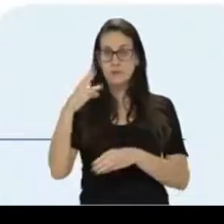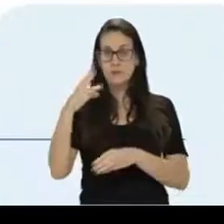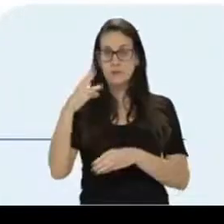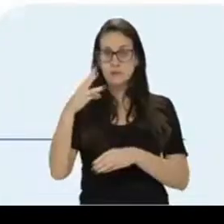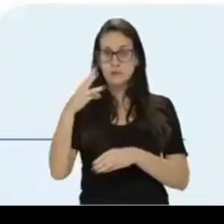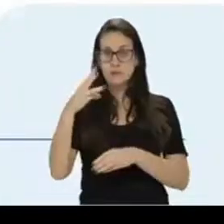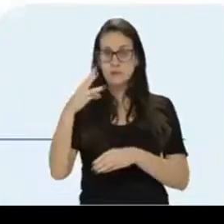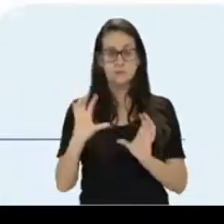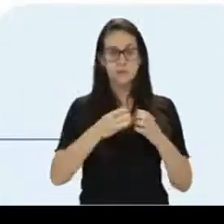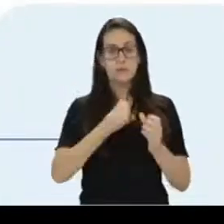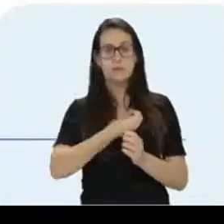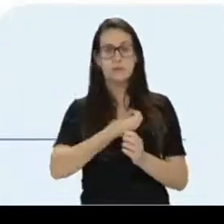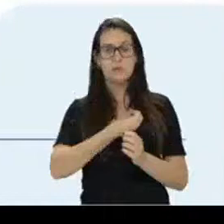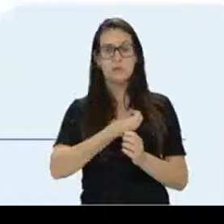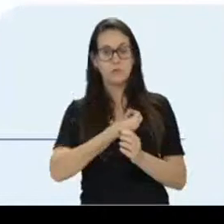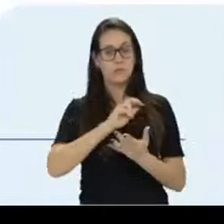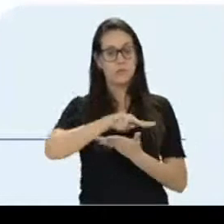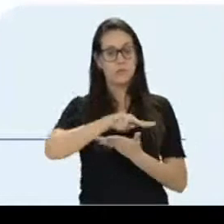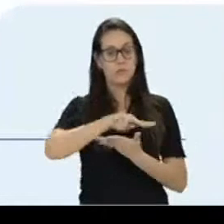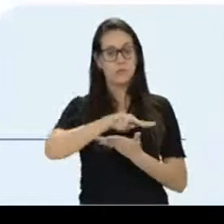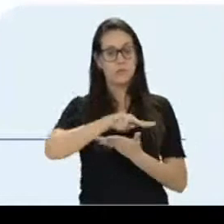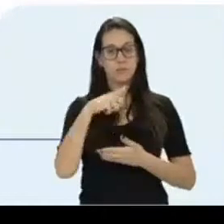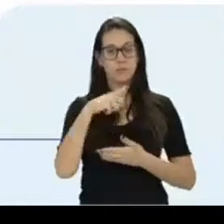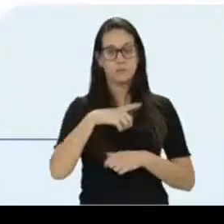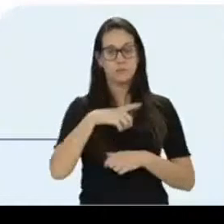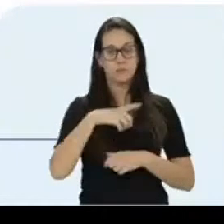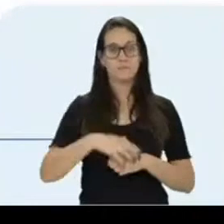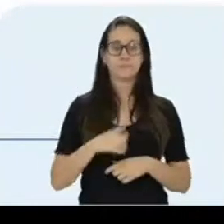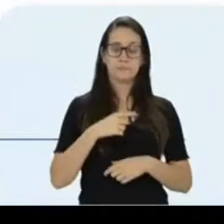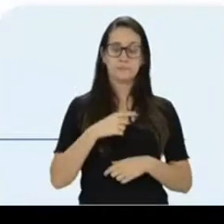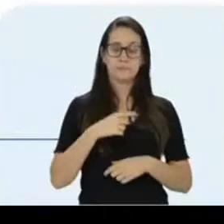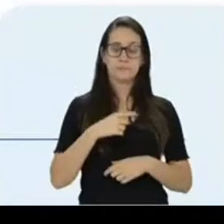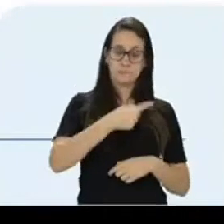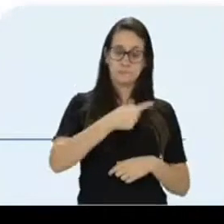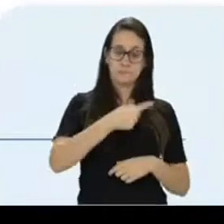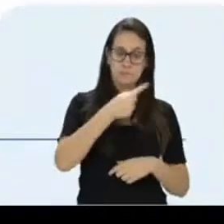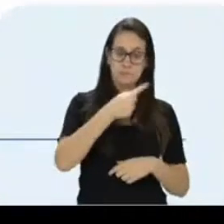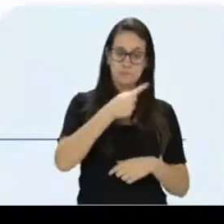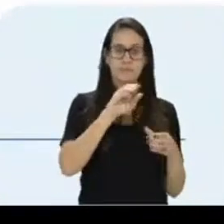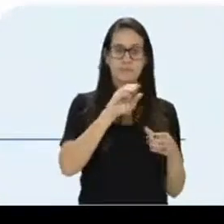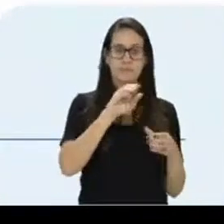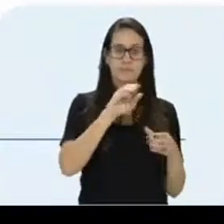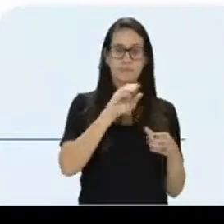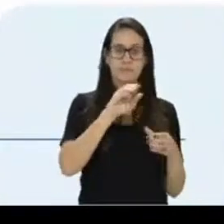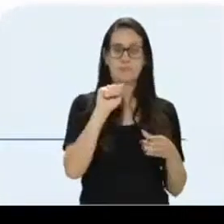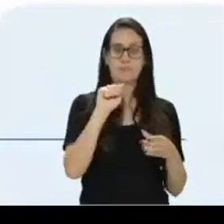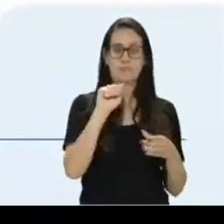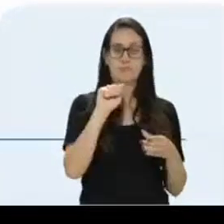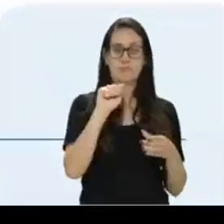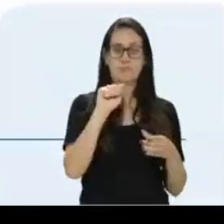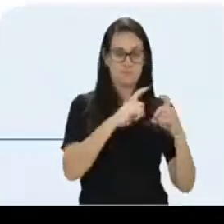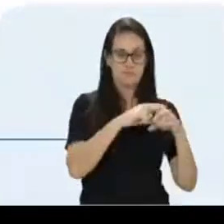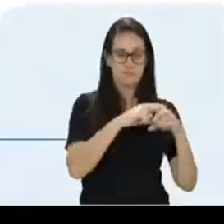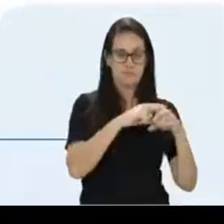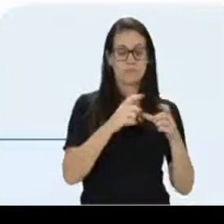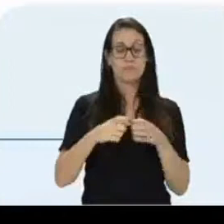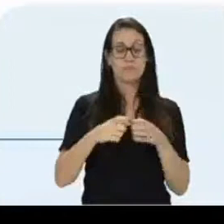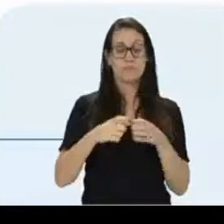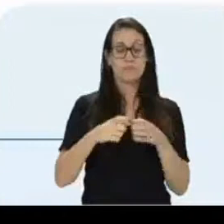diversidade de seres vivos que nós conhecemos. Então, o domínio bactéria e o domínio arqueia, onde nós